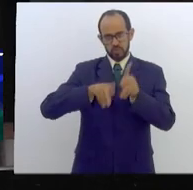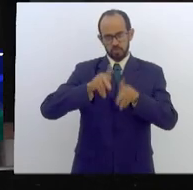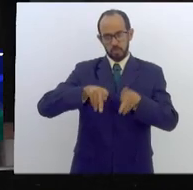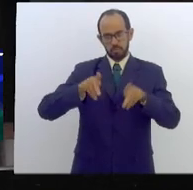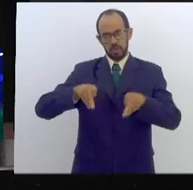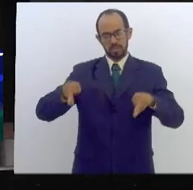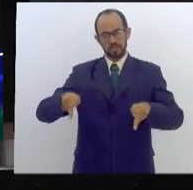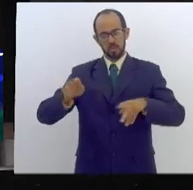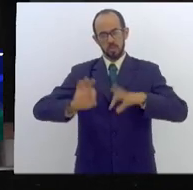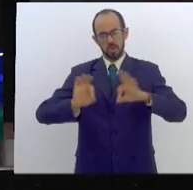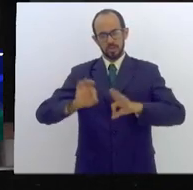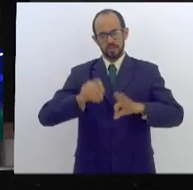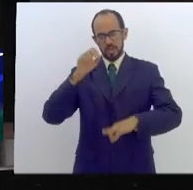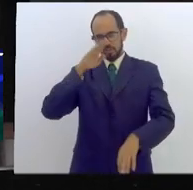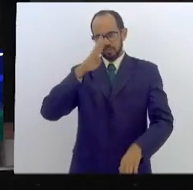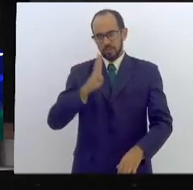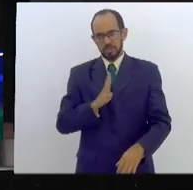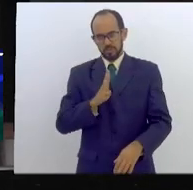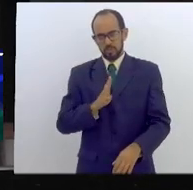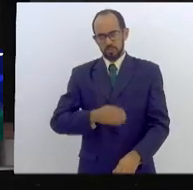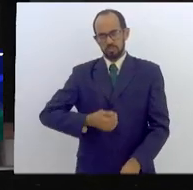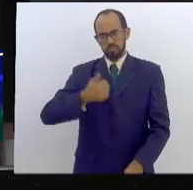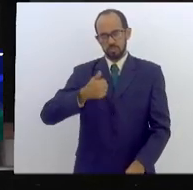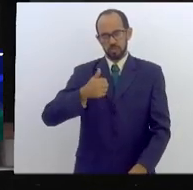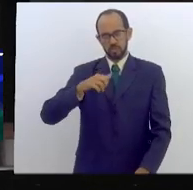nacionalmente no Brasil. Em